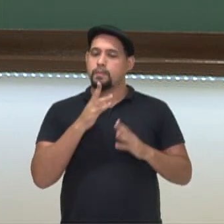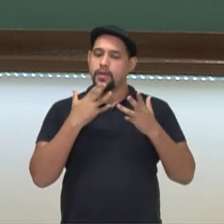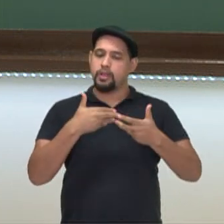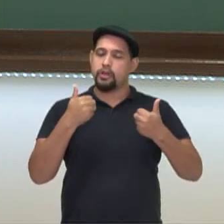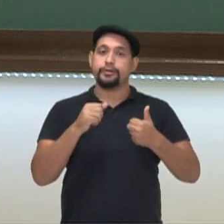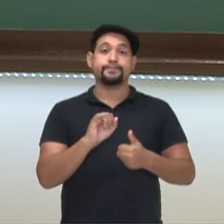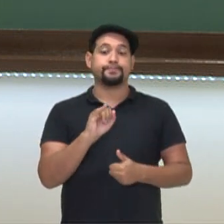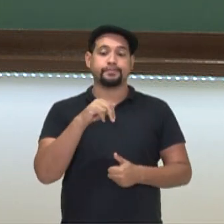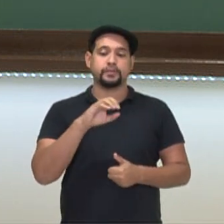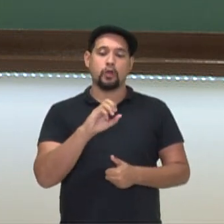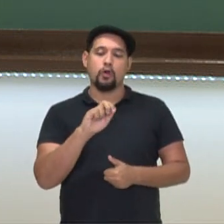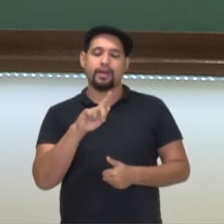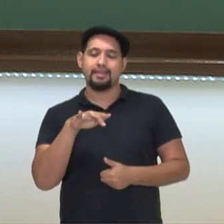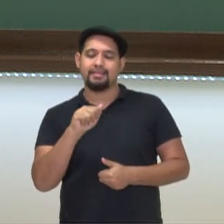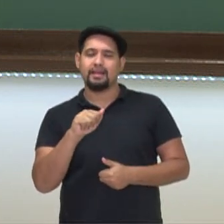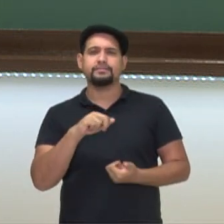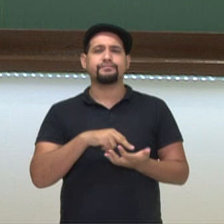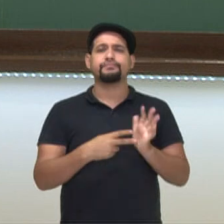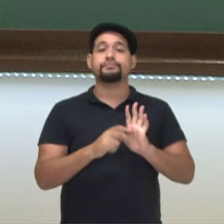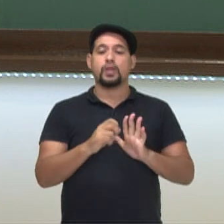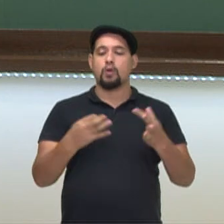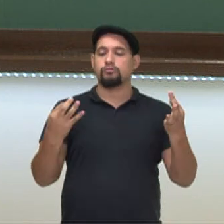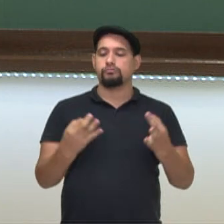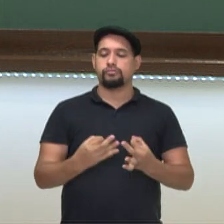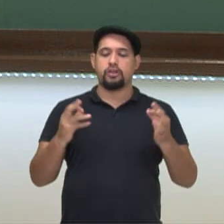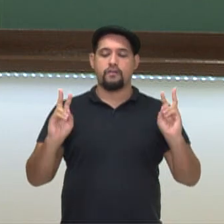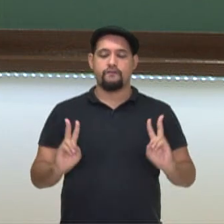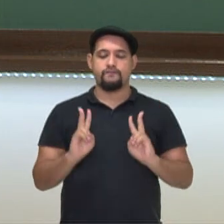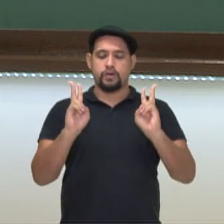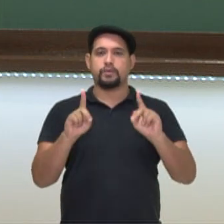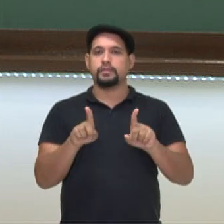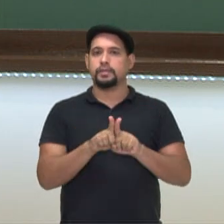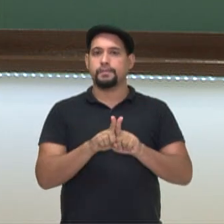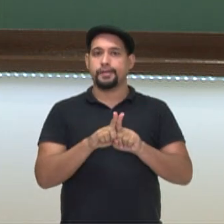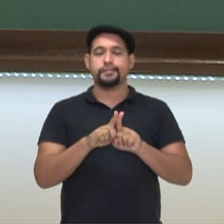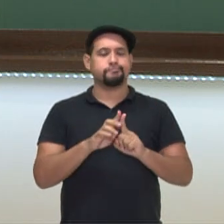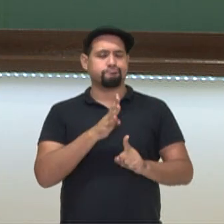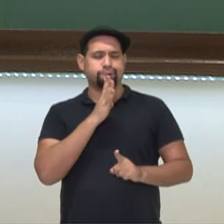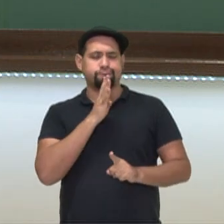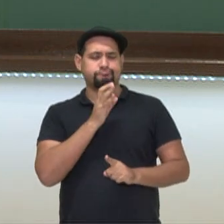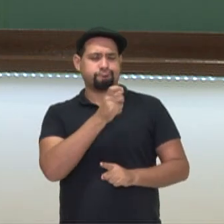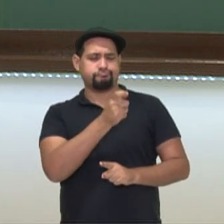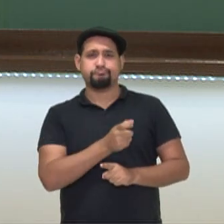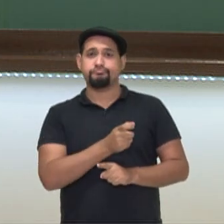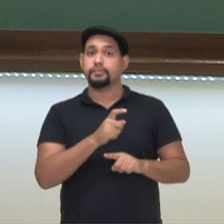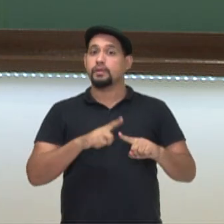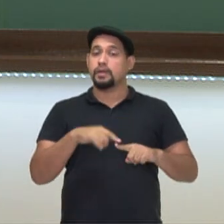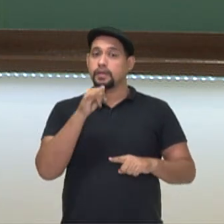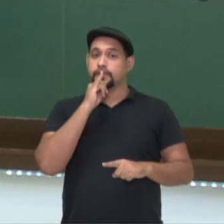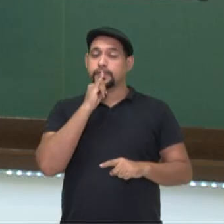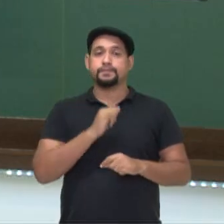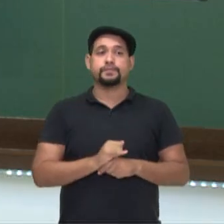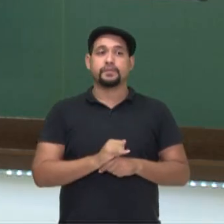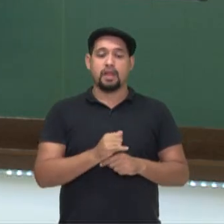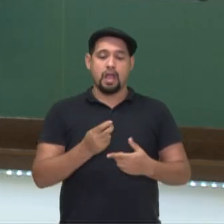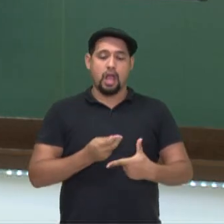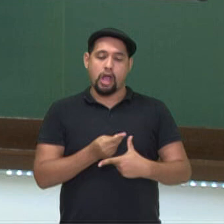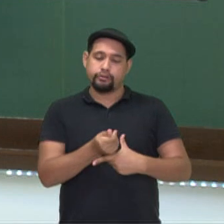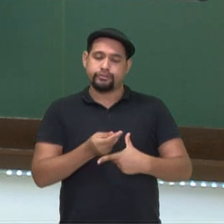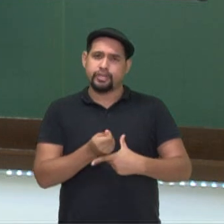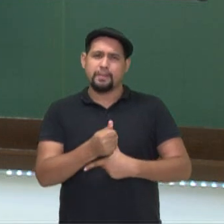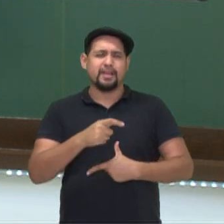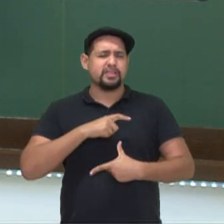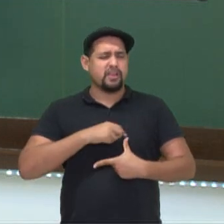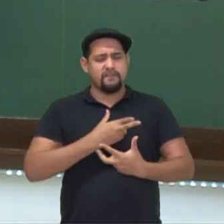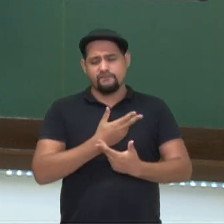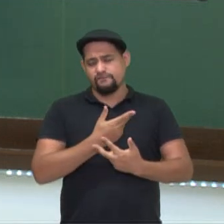de incógnita, que dela se refere a um certo valor, um valor específico, que é desconhecido. Quando eu falo de expressão algébrica, existem